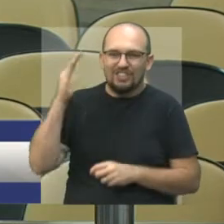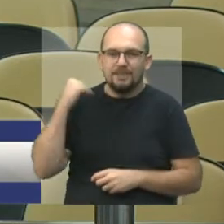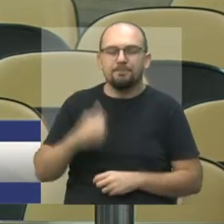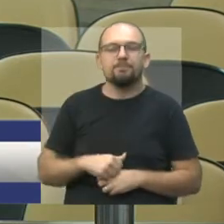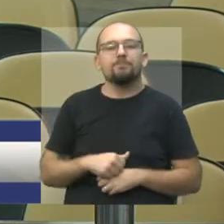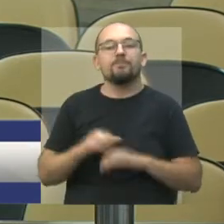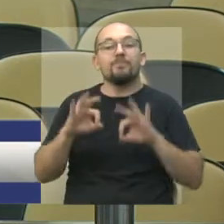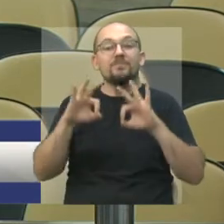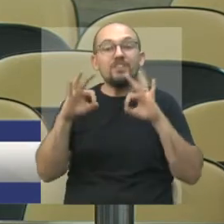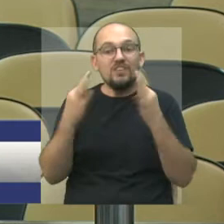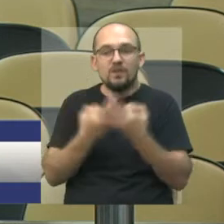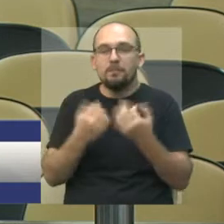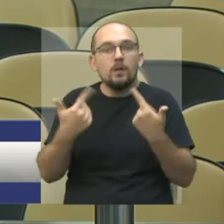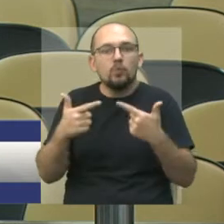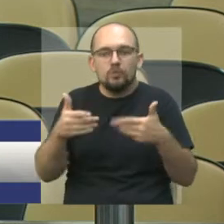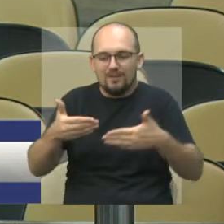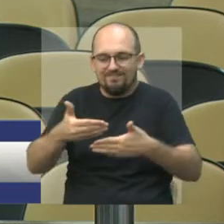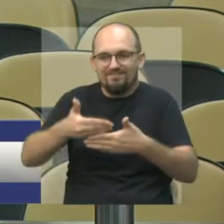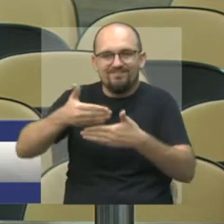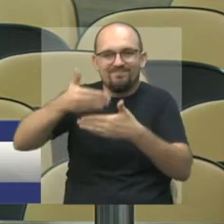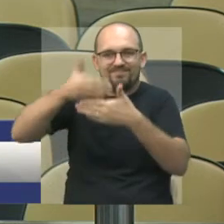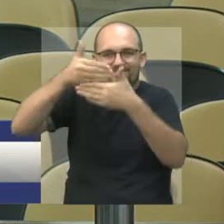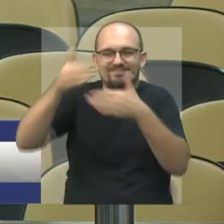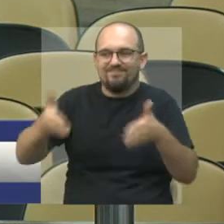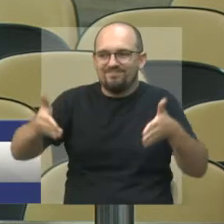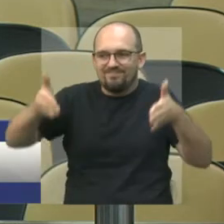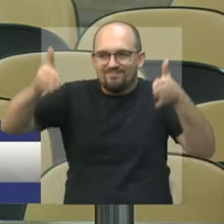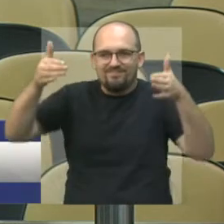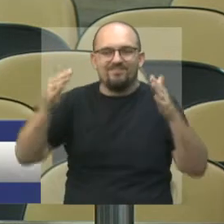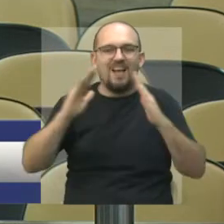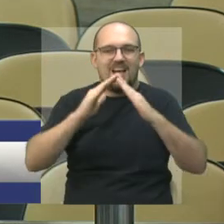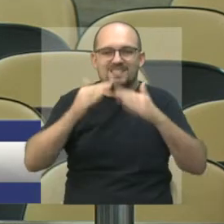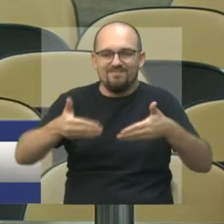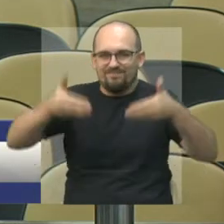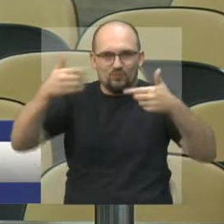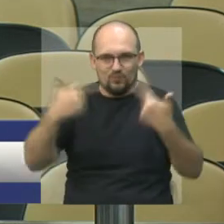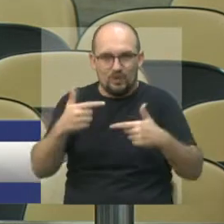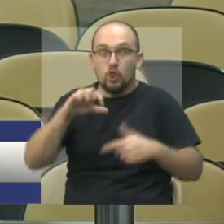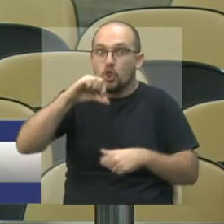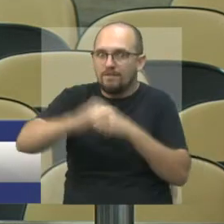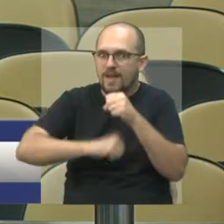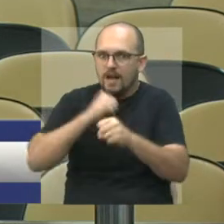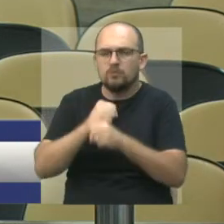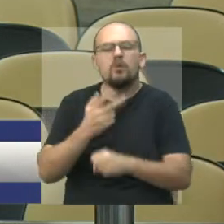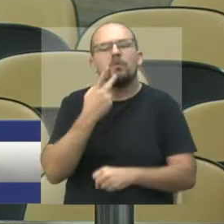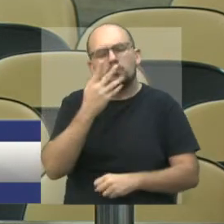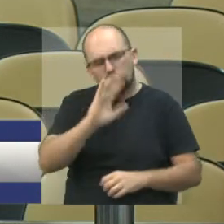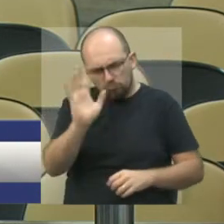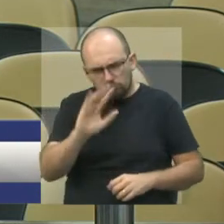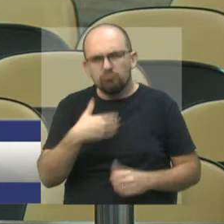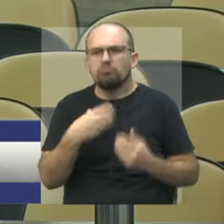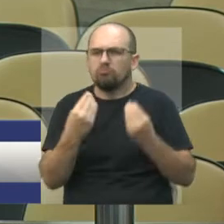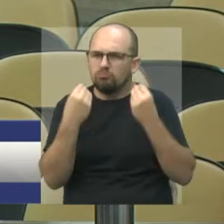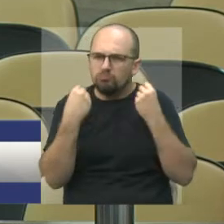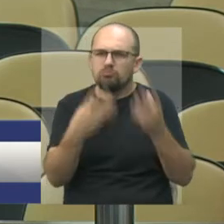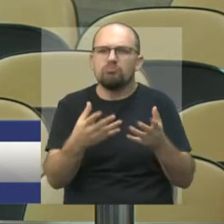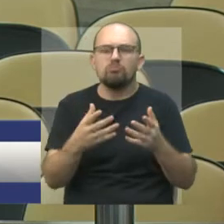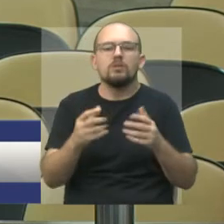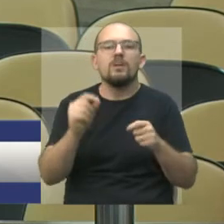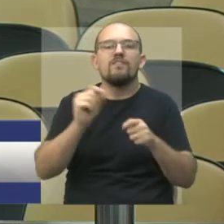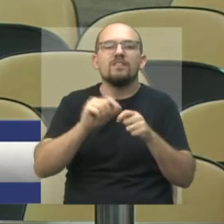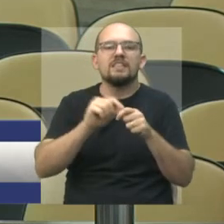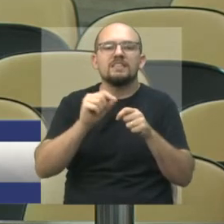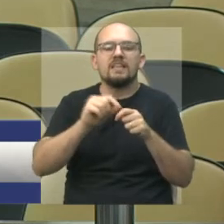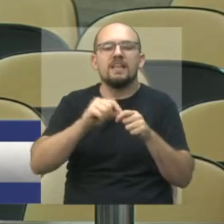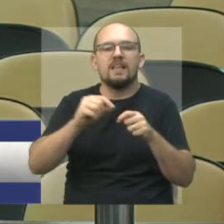famílias que ainda não têm muro. 9 anos se passaram e eles não têm muro. Foi nos prometido também a máquina de tijolo.